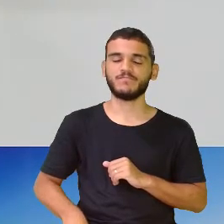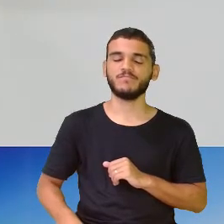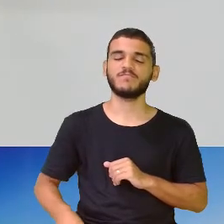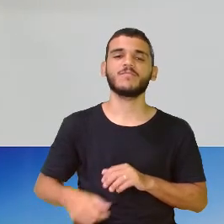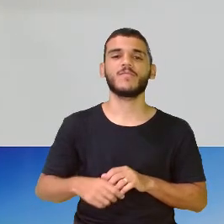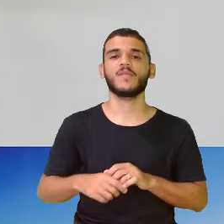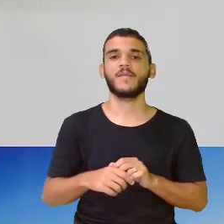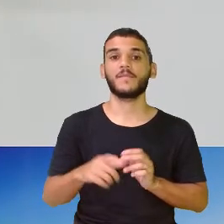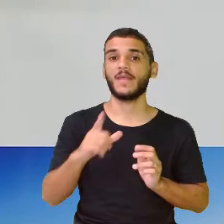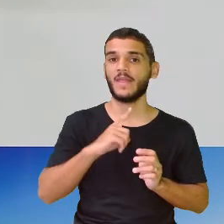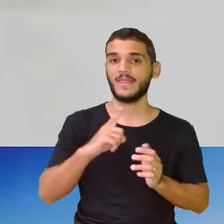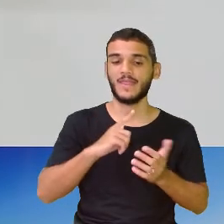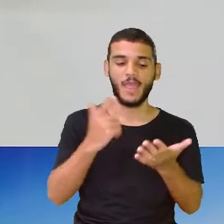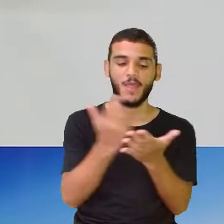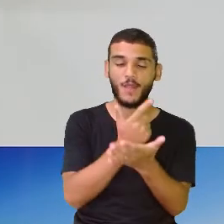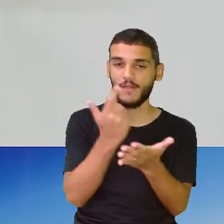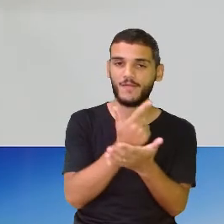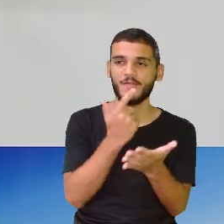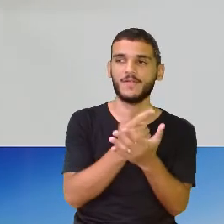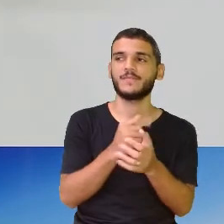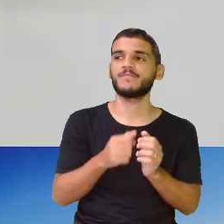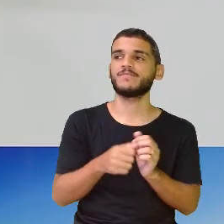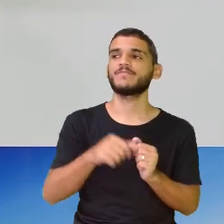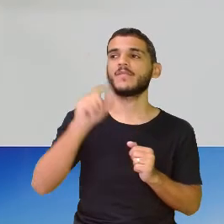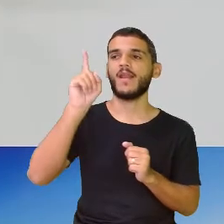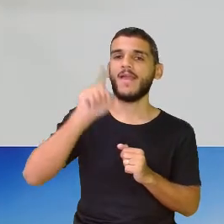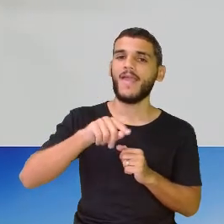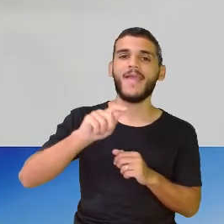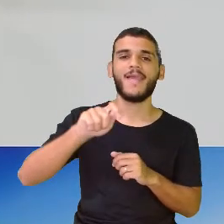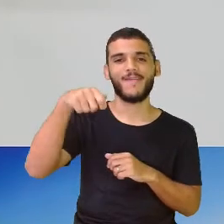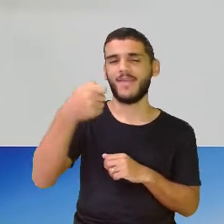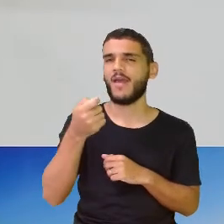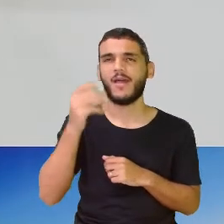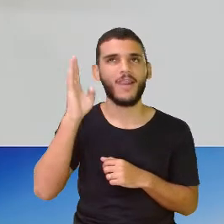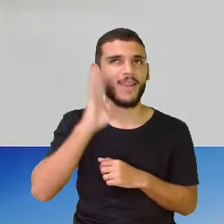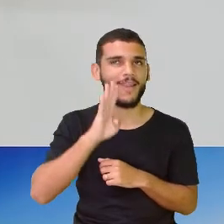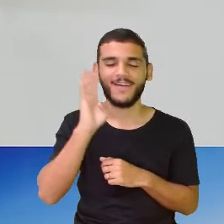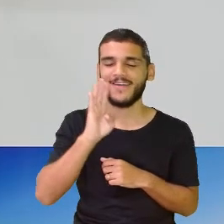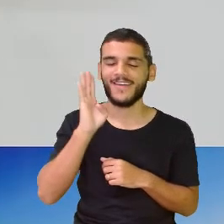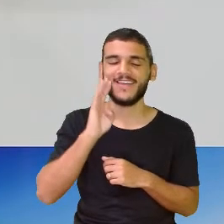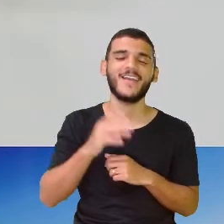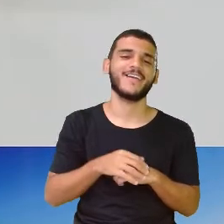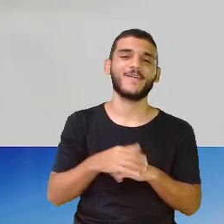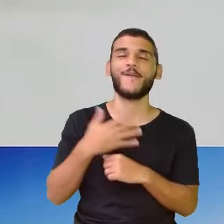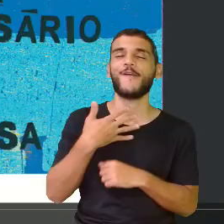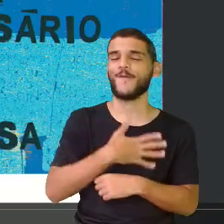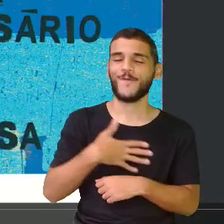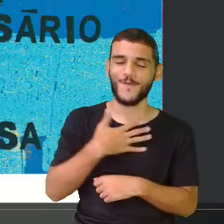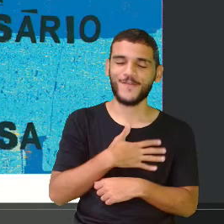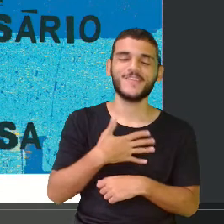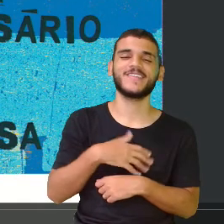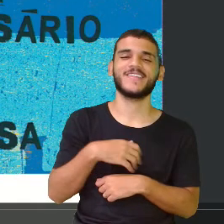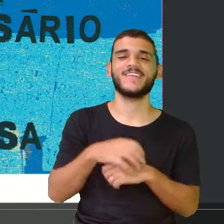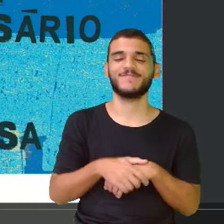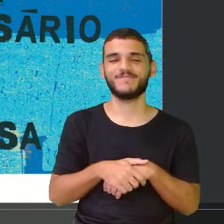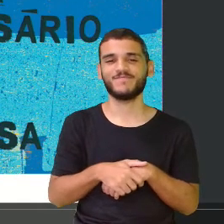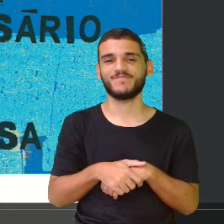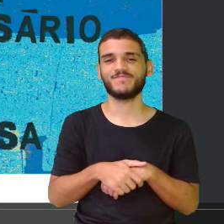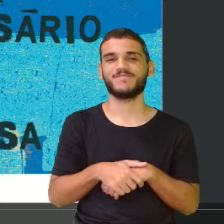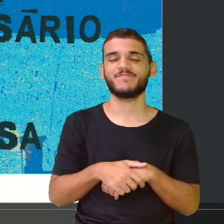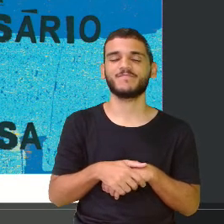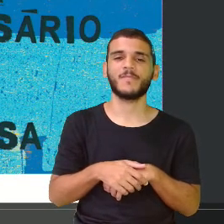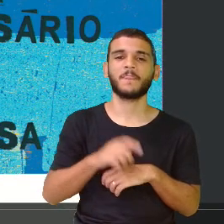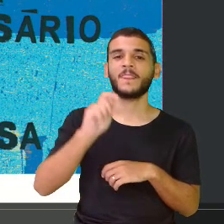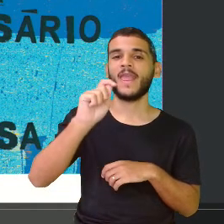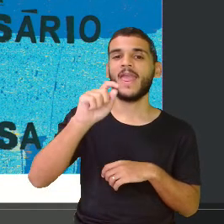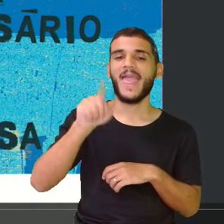neste livro. Ah, são palavras legais. Eu já gostei das palavras que a gente está vendo aí, ó. São